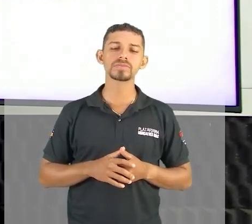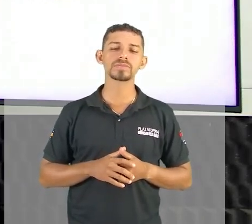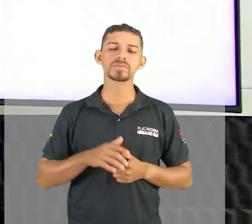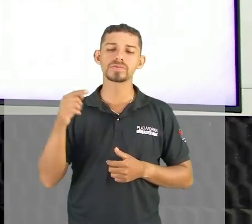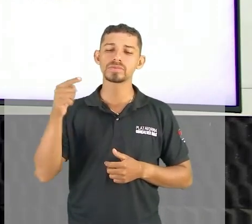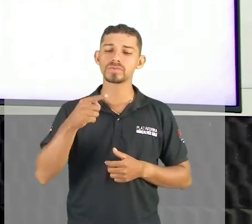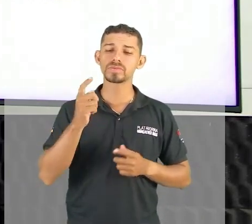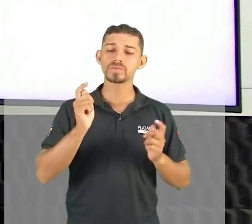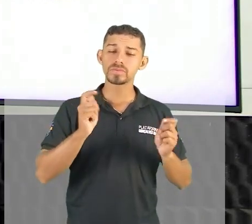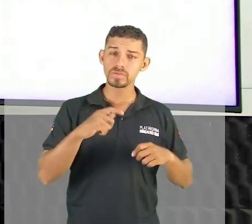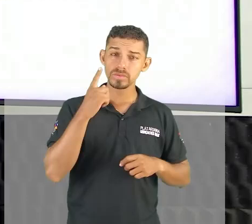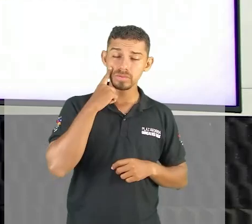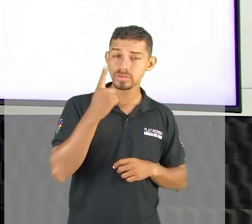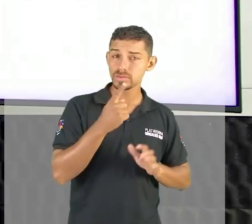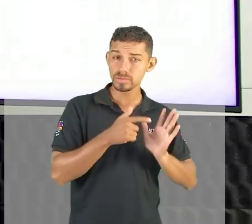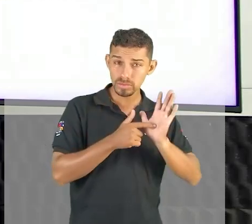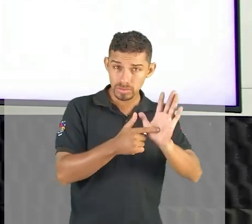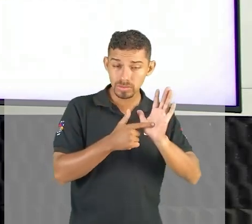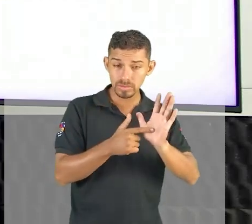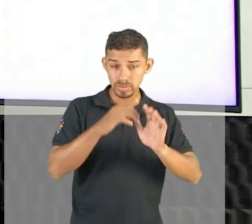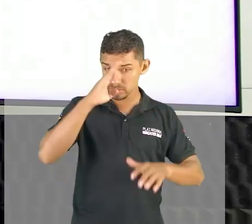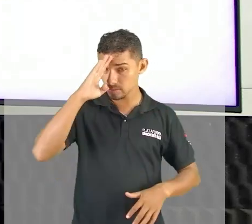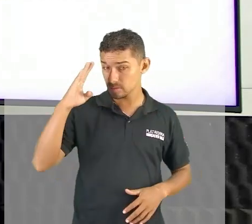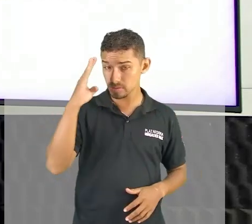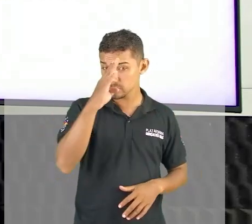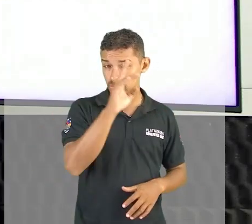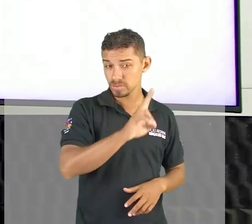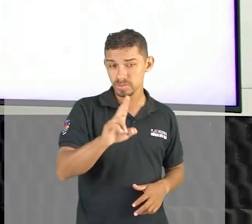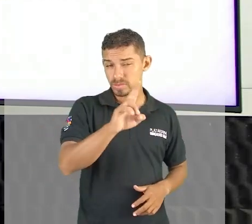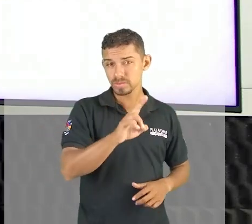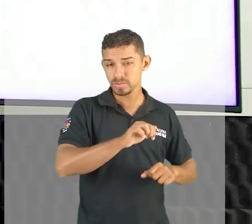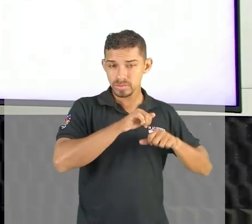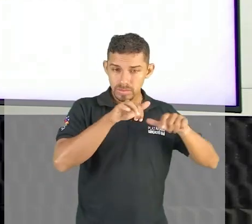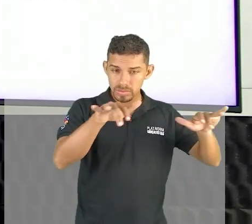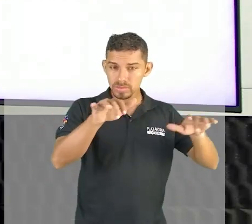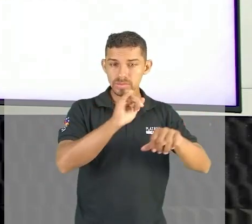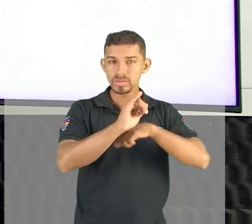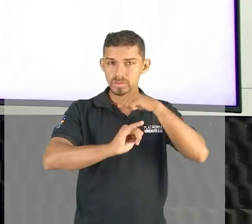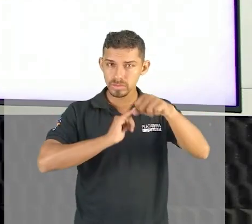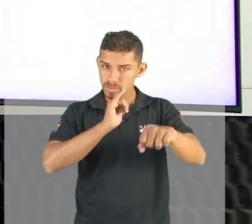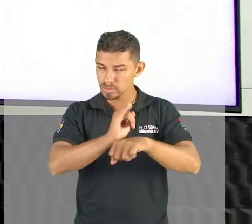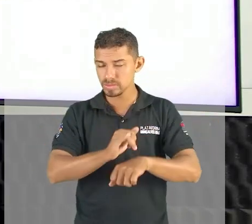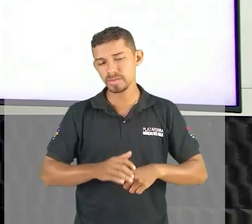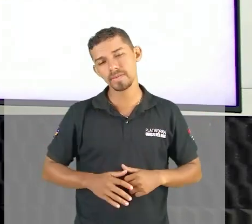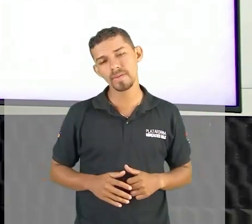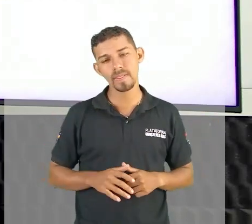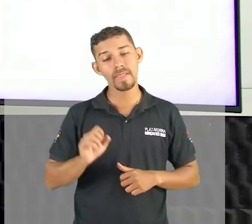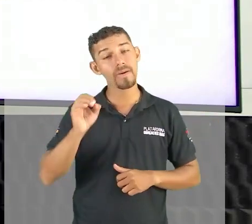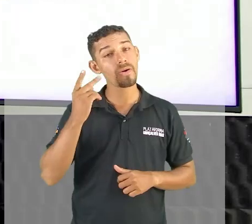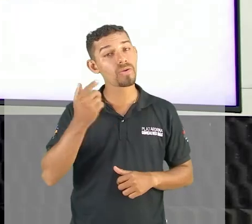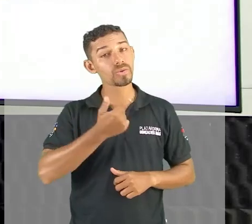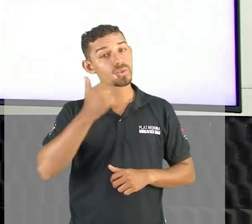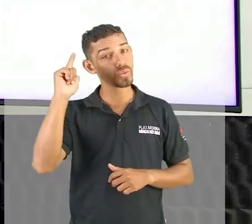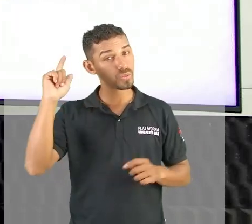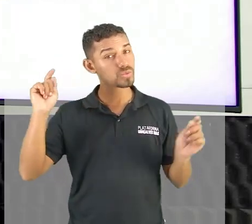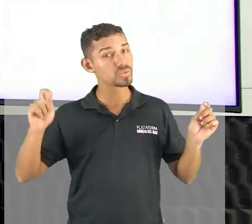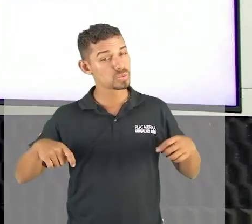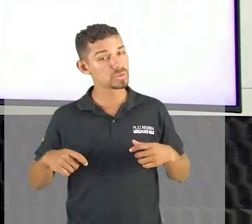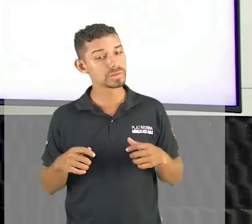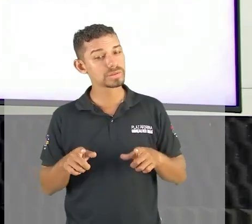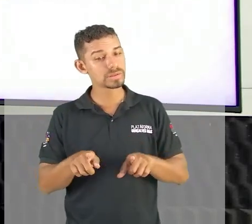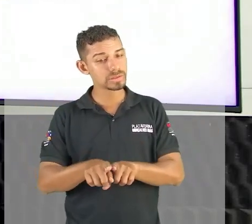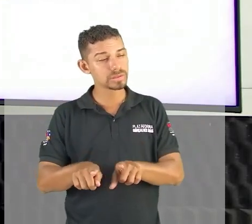Mas será que o texto apresenta que ele se tornou o principal meio de mobilização social pela internet ou será que tem outros também